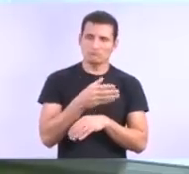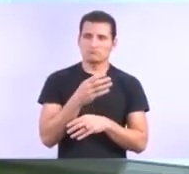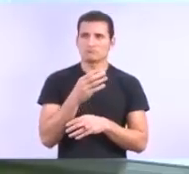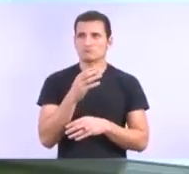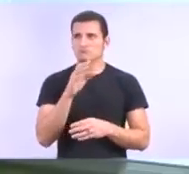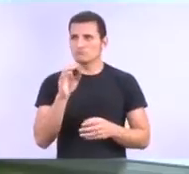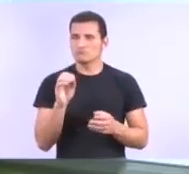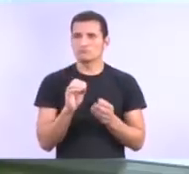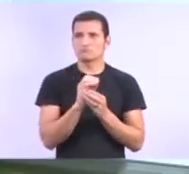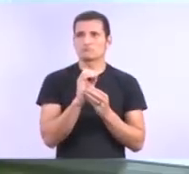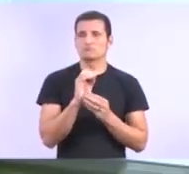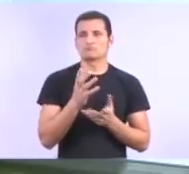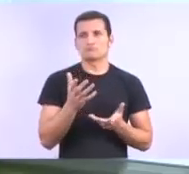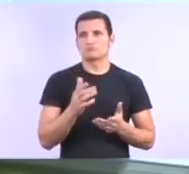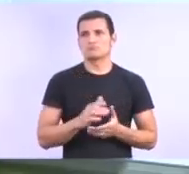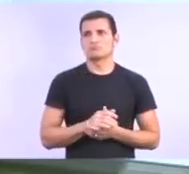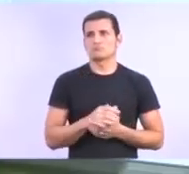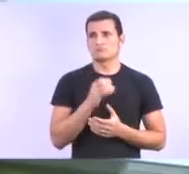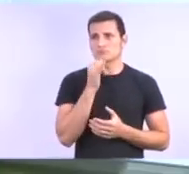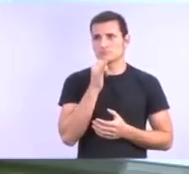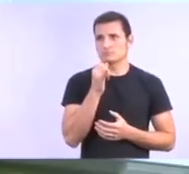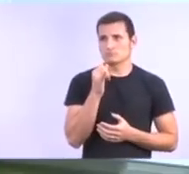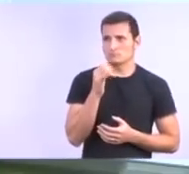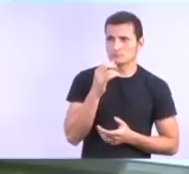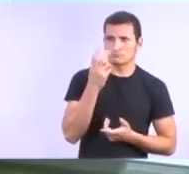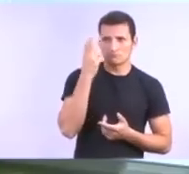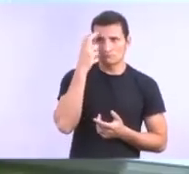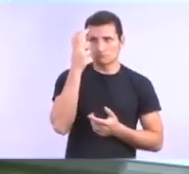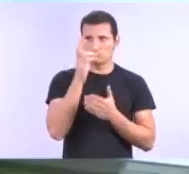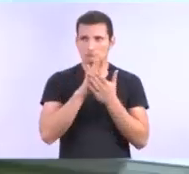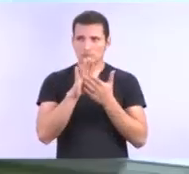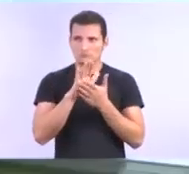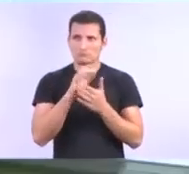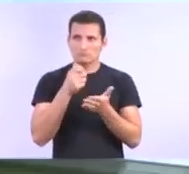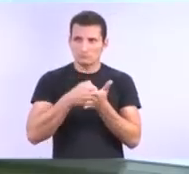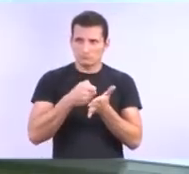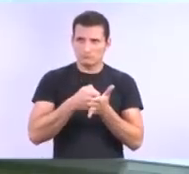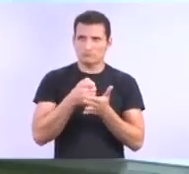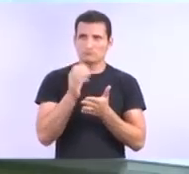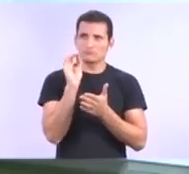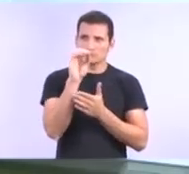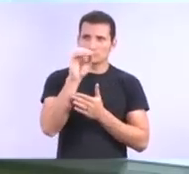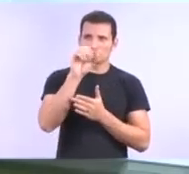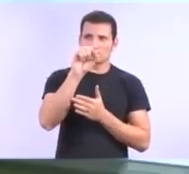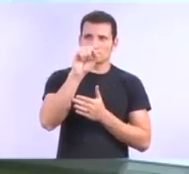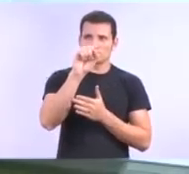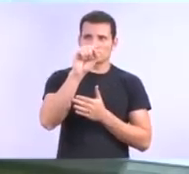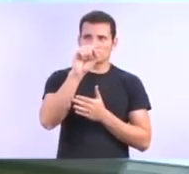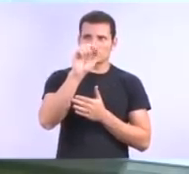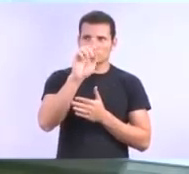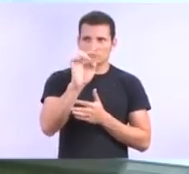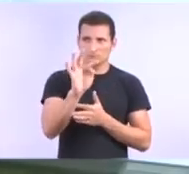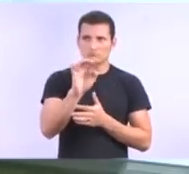Aí, professor, mesmo se não tiver nenhuma inteligência, você é obrigado a definir o get e o set? Sim, você é obrigado. É padrão de projeto, né?